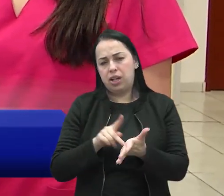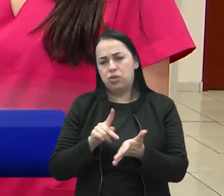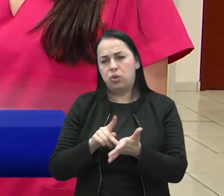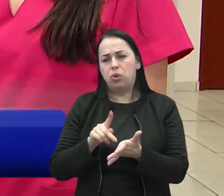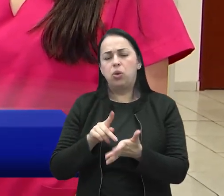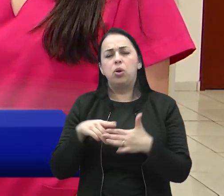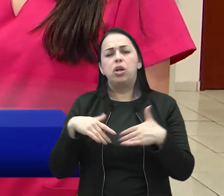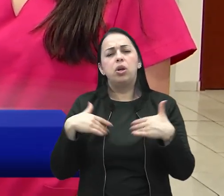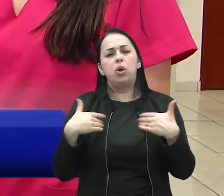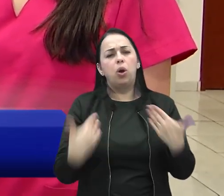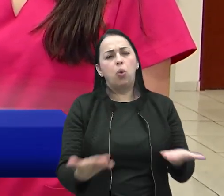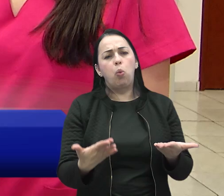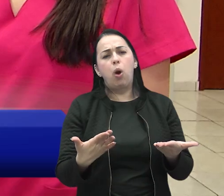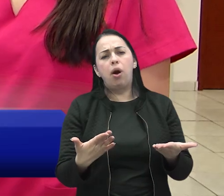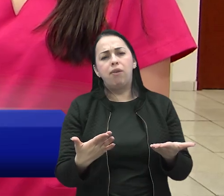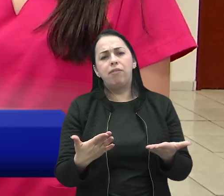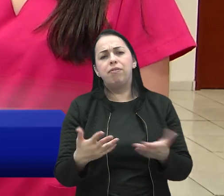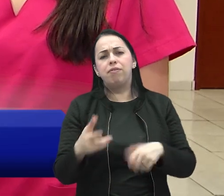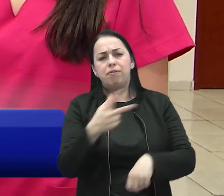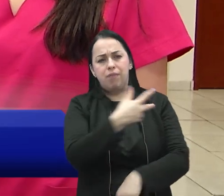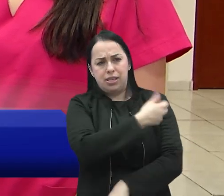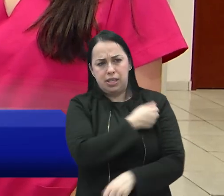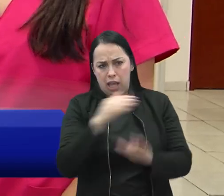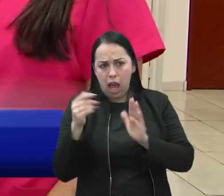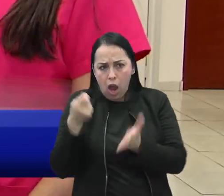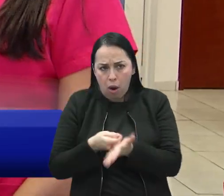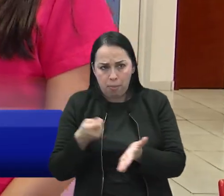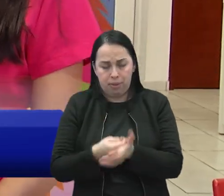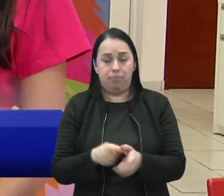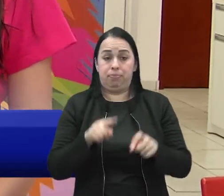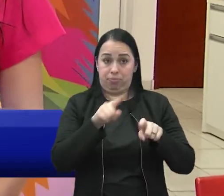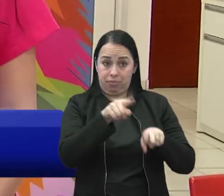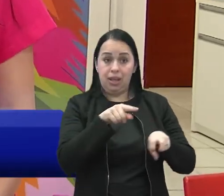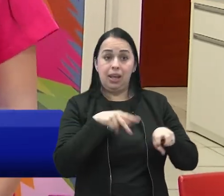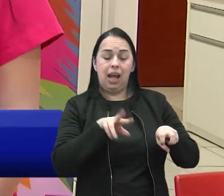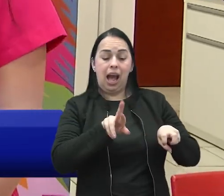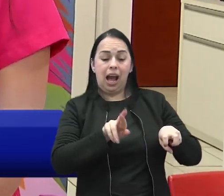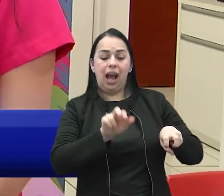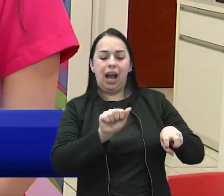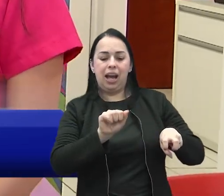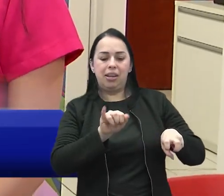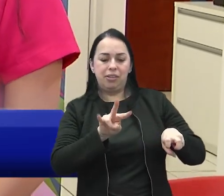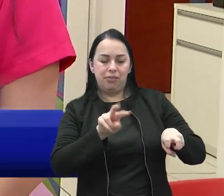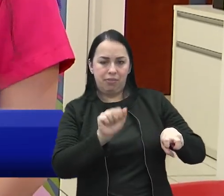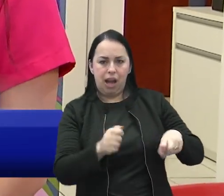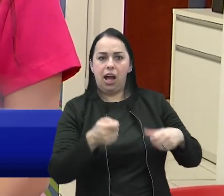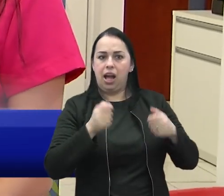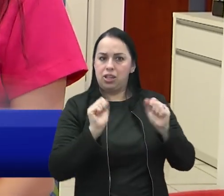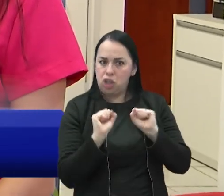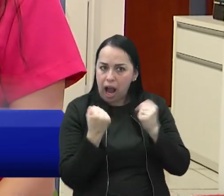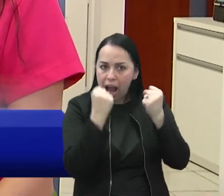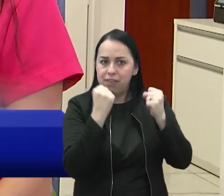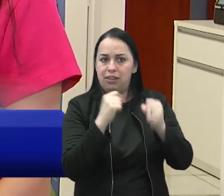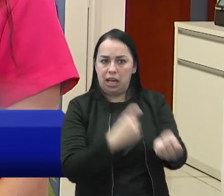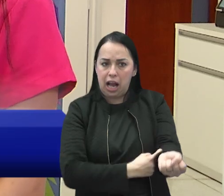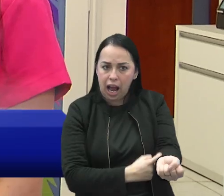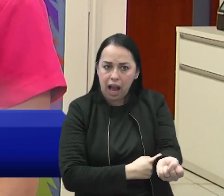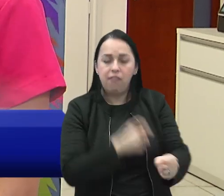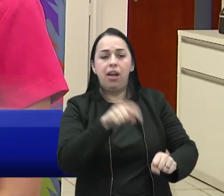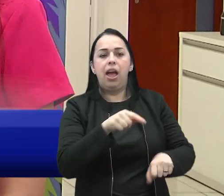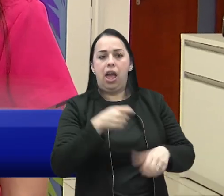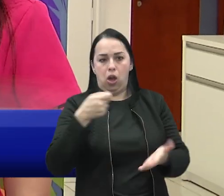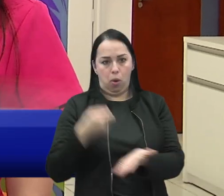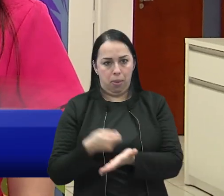são realmente as vacinas obrigatórias e quais são opcionais. Vamos lá. A de raiva, como você disse, né, ela é obrigatória aqui no